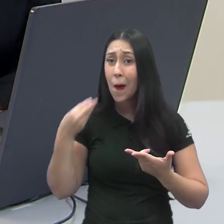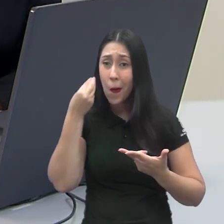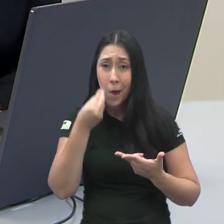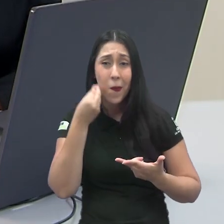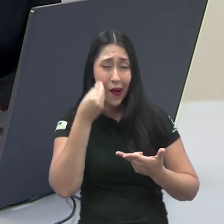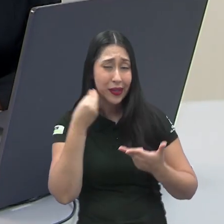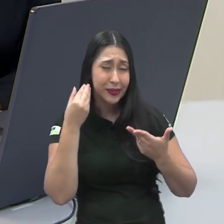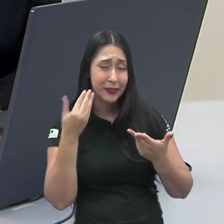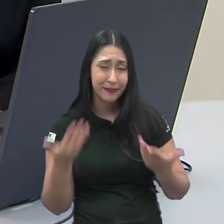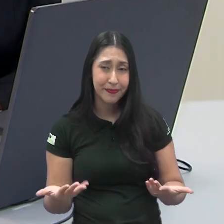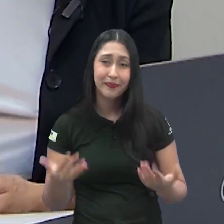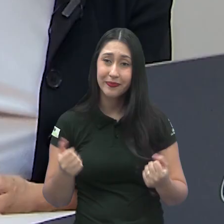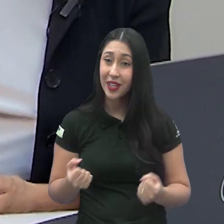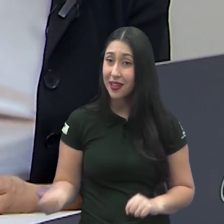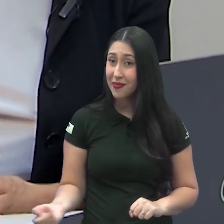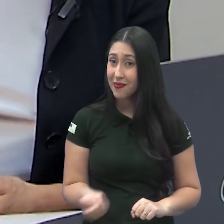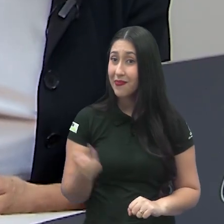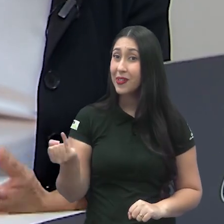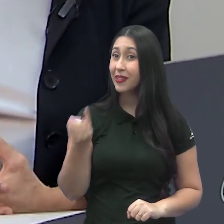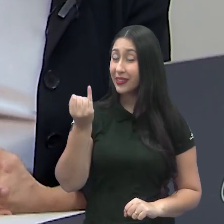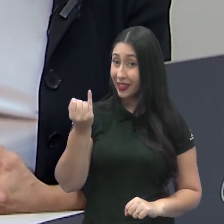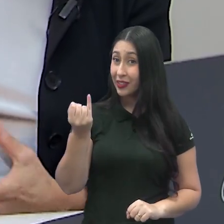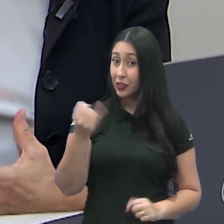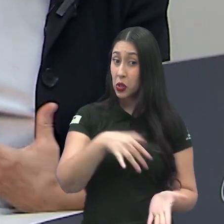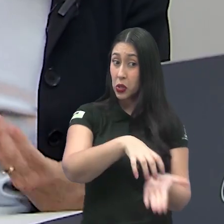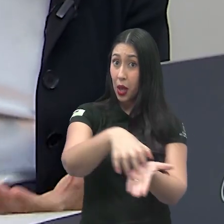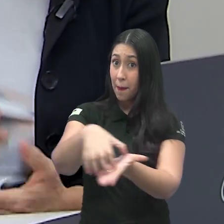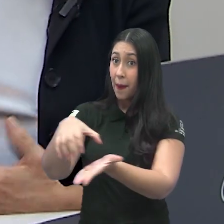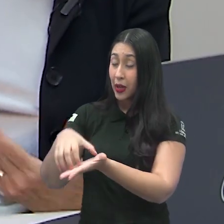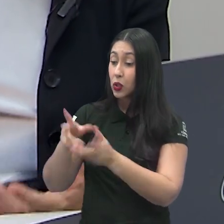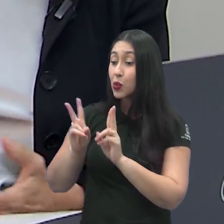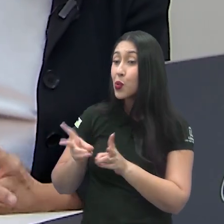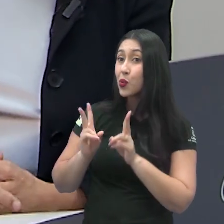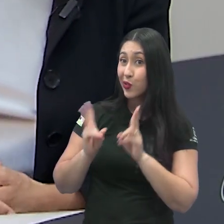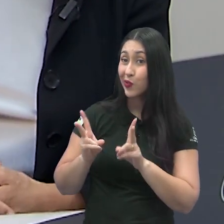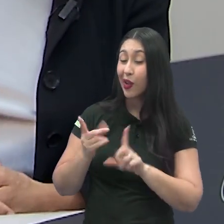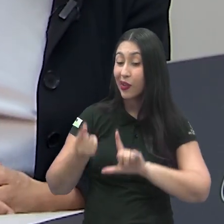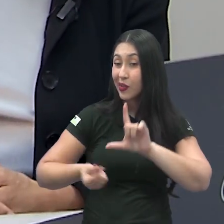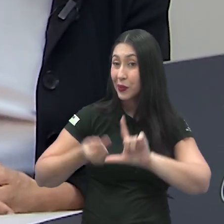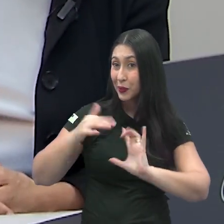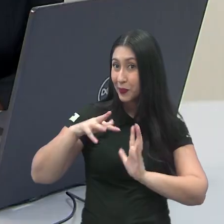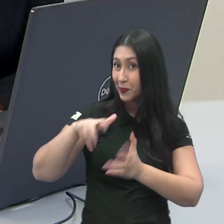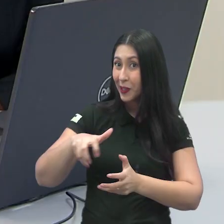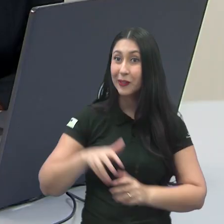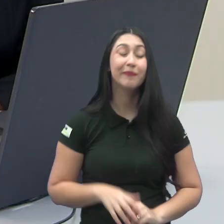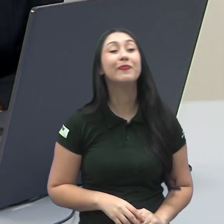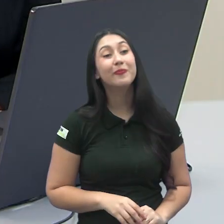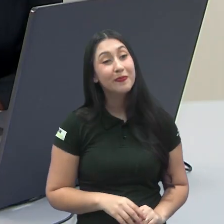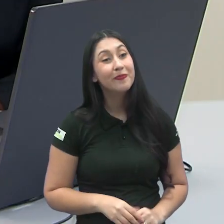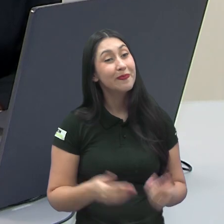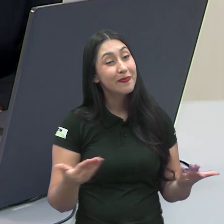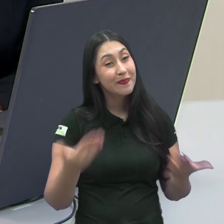um conhecimento da área. Então, é importante o Cefaz continuar com esse curso de logística internacional. É isso